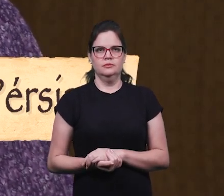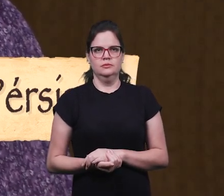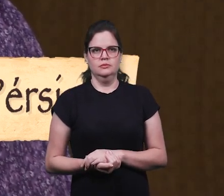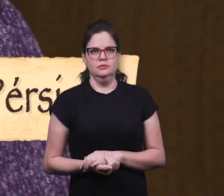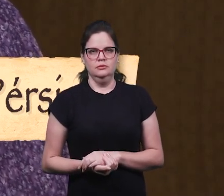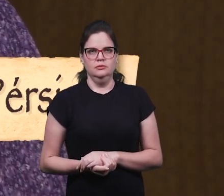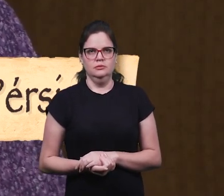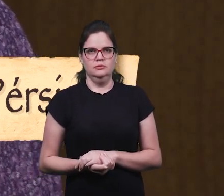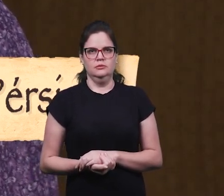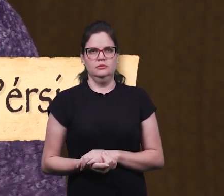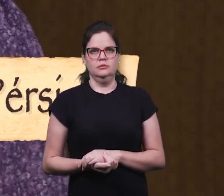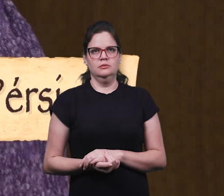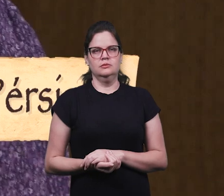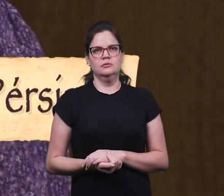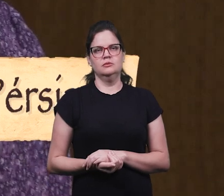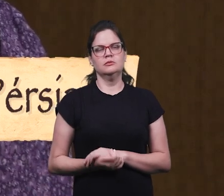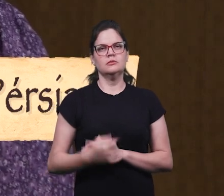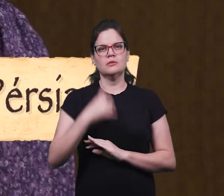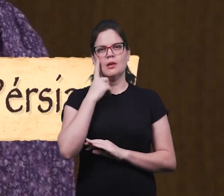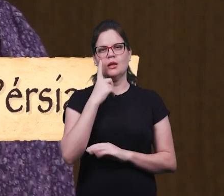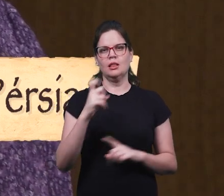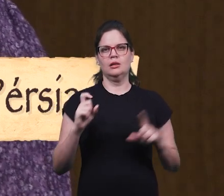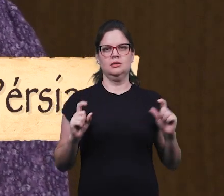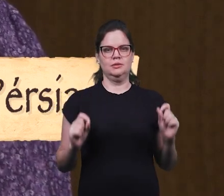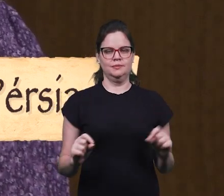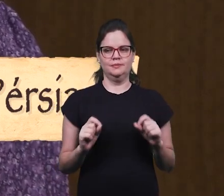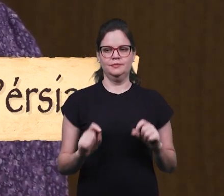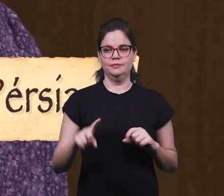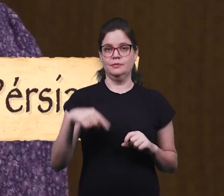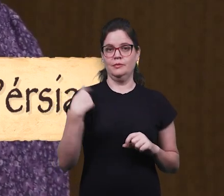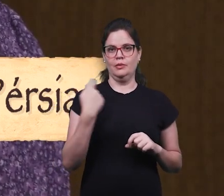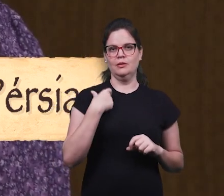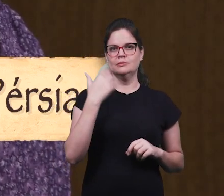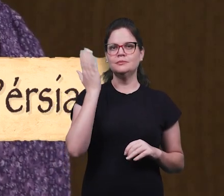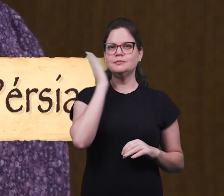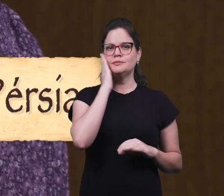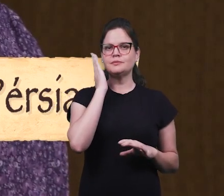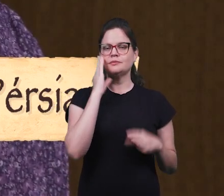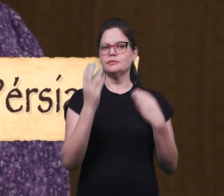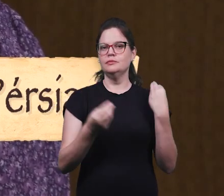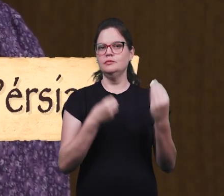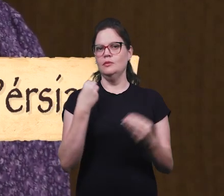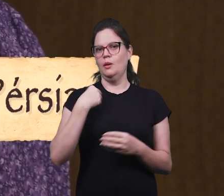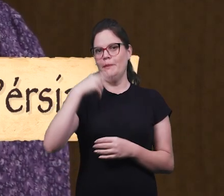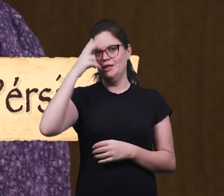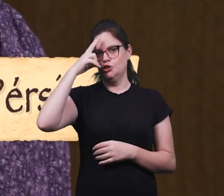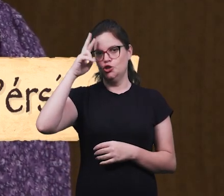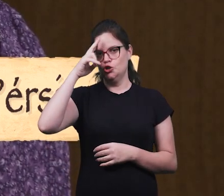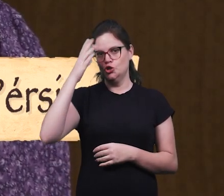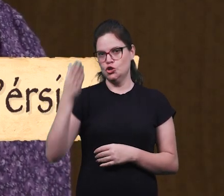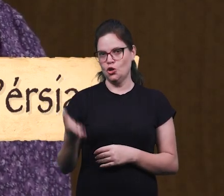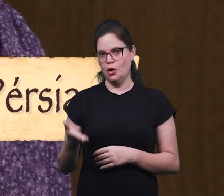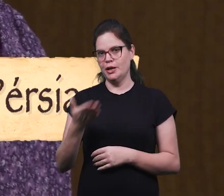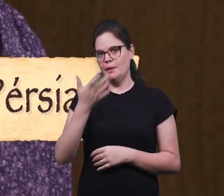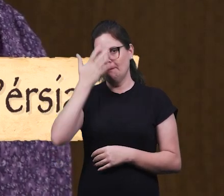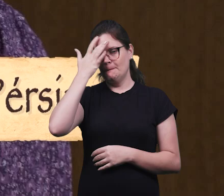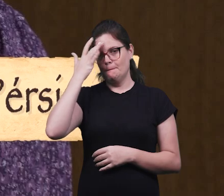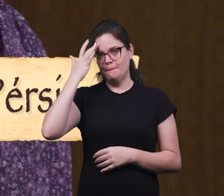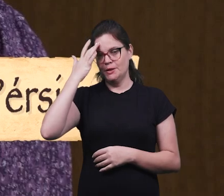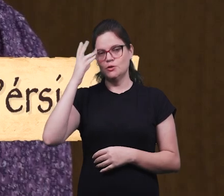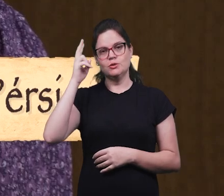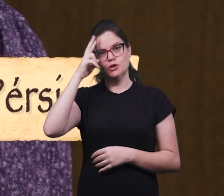Então, o interessante é a gente ver as confirmações históricas, e a gente também tem